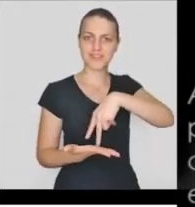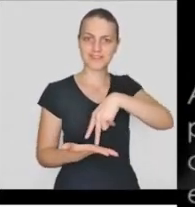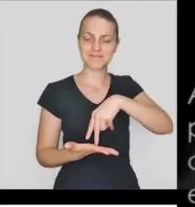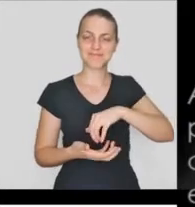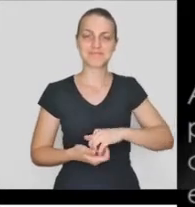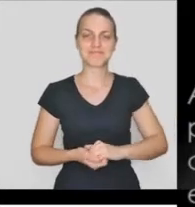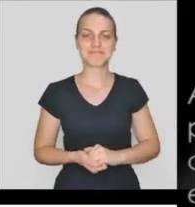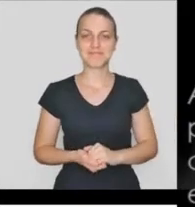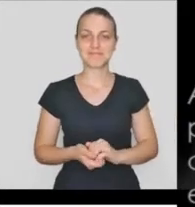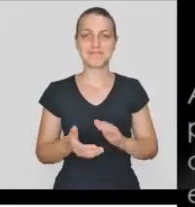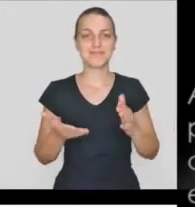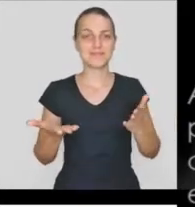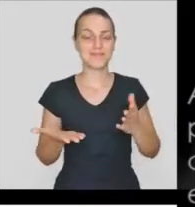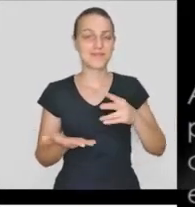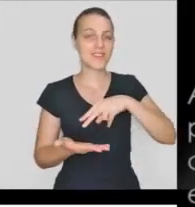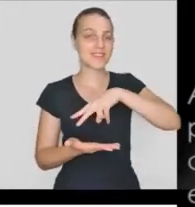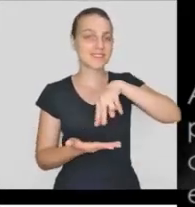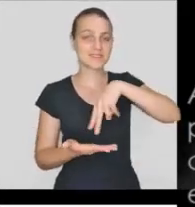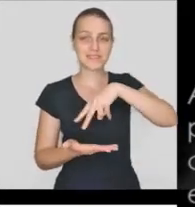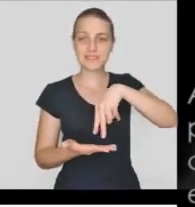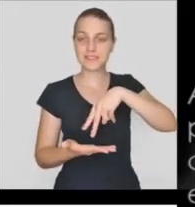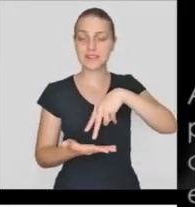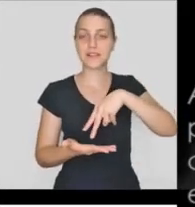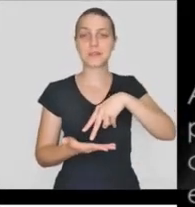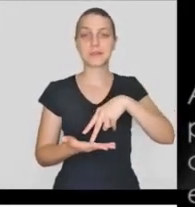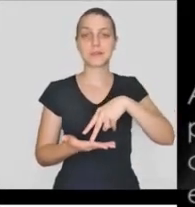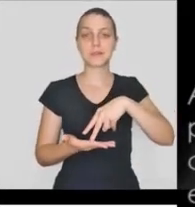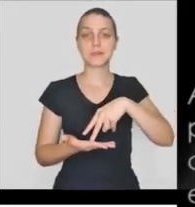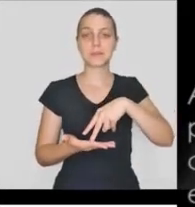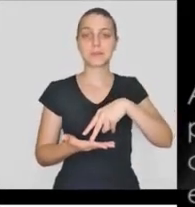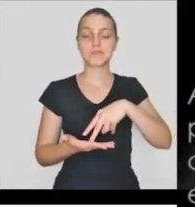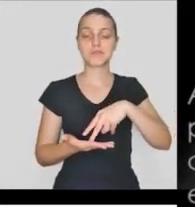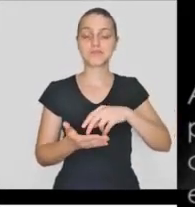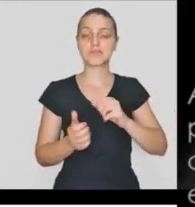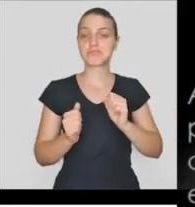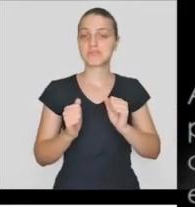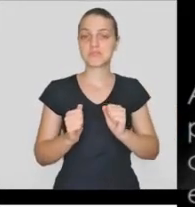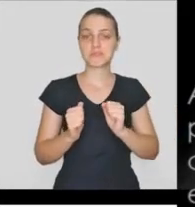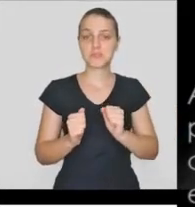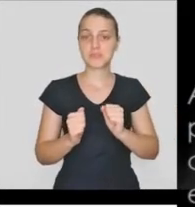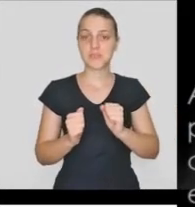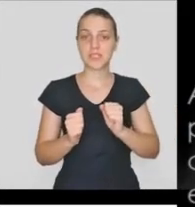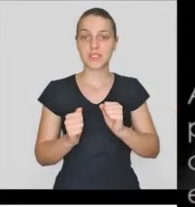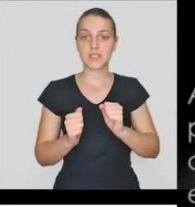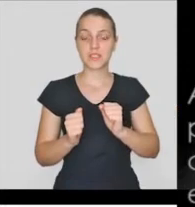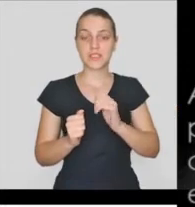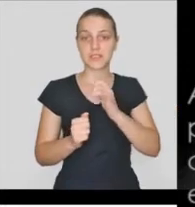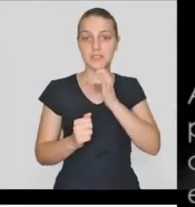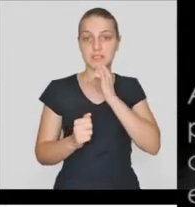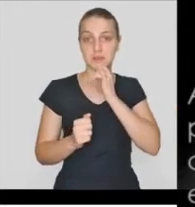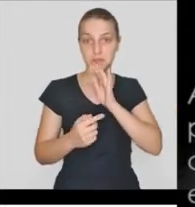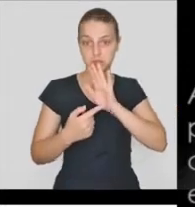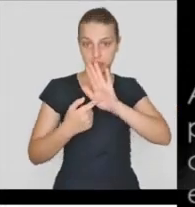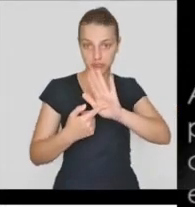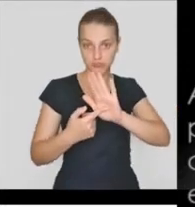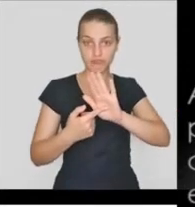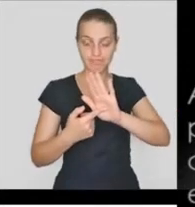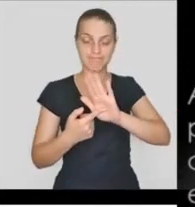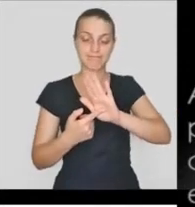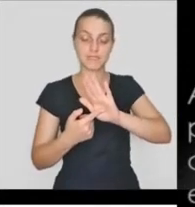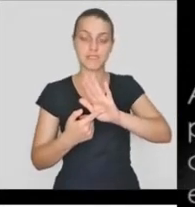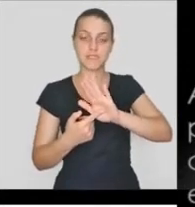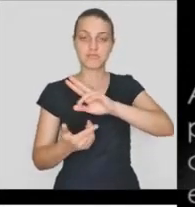Então, toda a dança pode ser basicamente descrita por essa coreografia. Por exemplo, nessa apresentação do